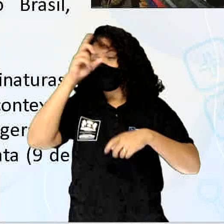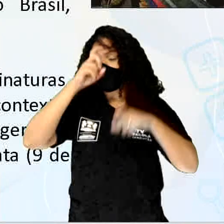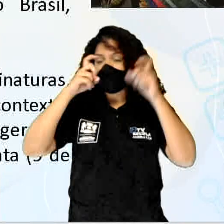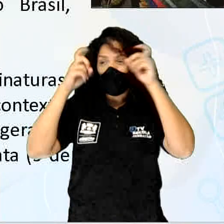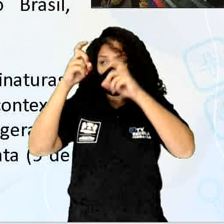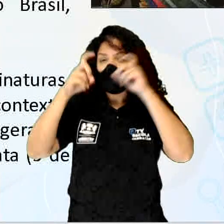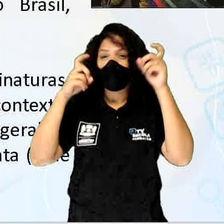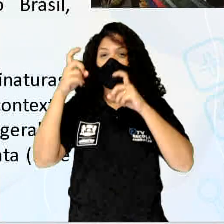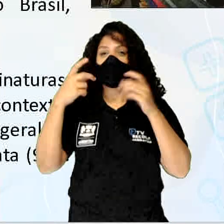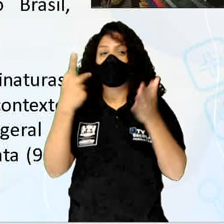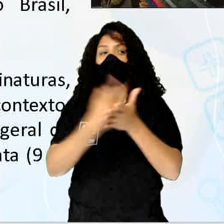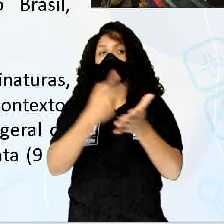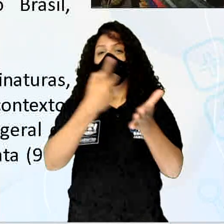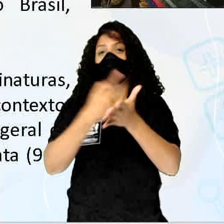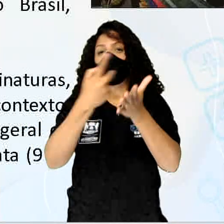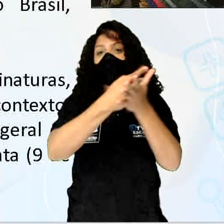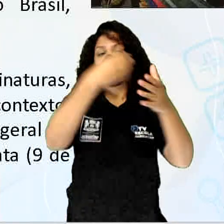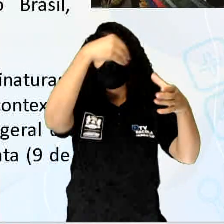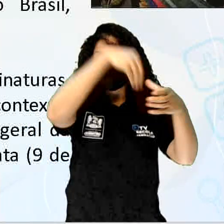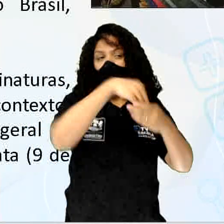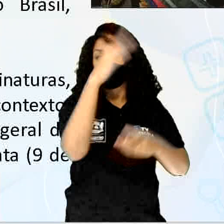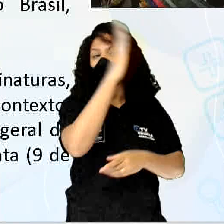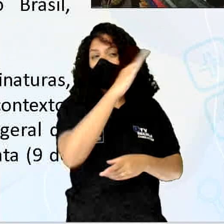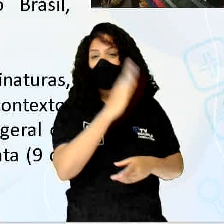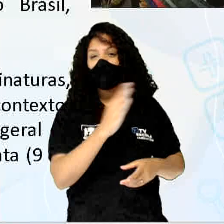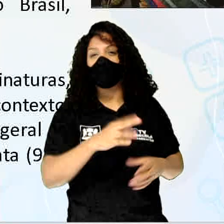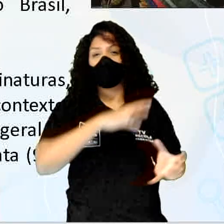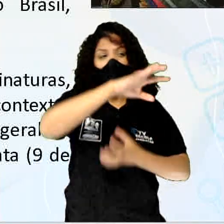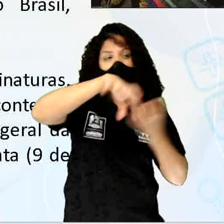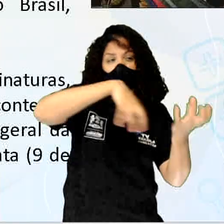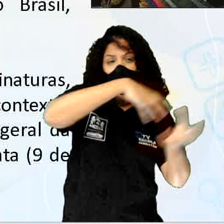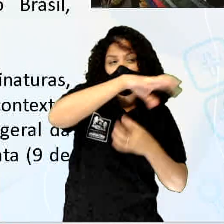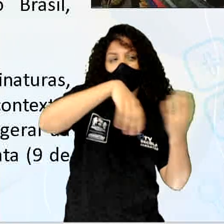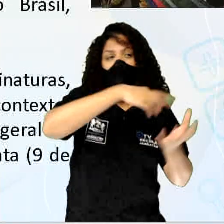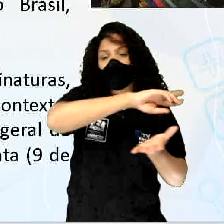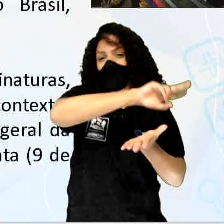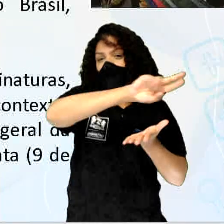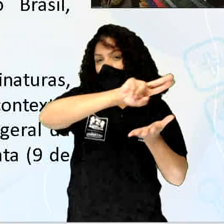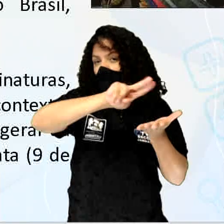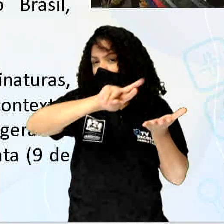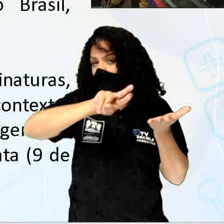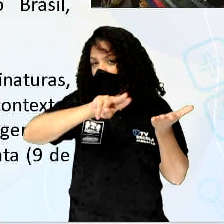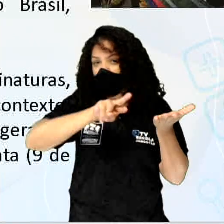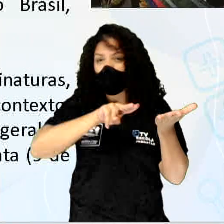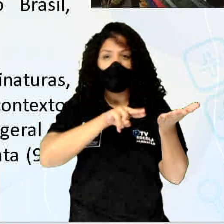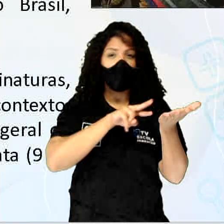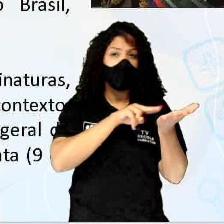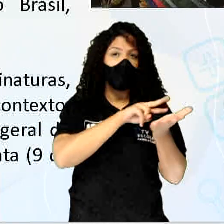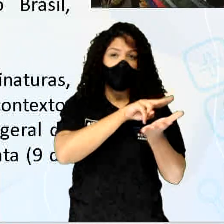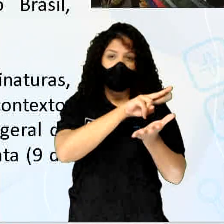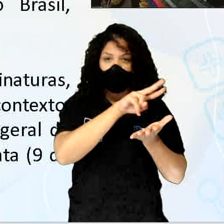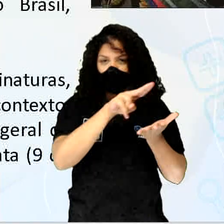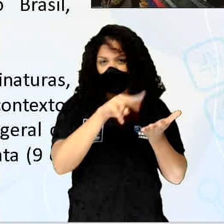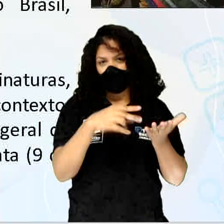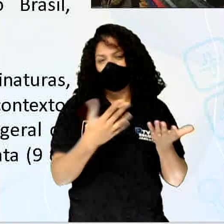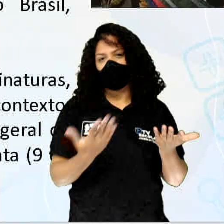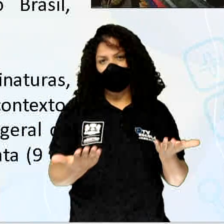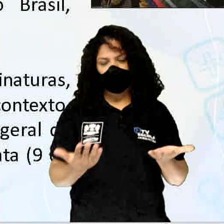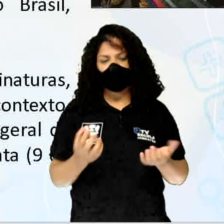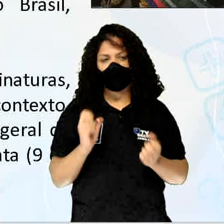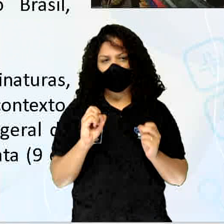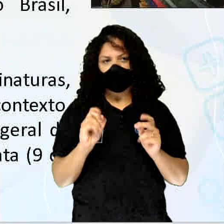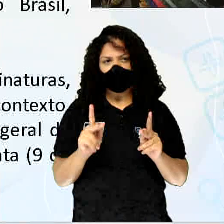vai estudar, que eu citei agora para vocês, Inconfidência, Conjuração, Revolução Pernambucana, certo?